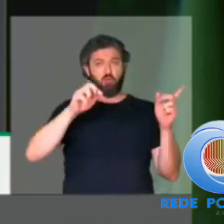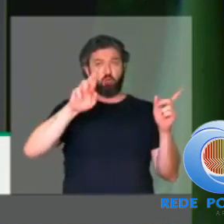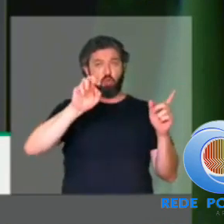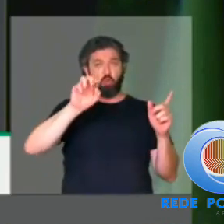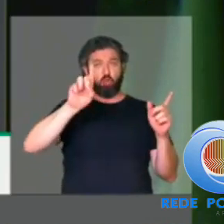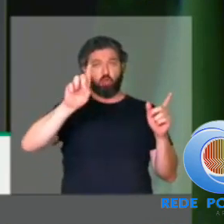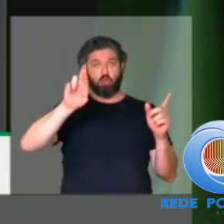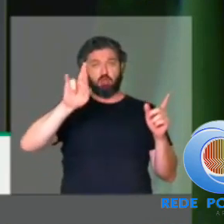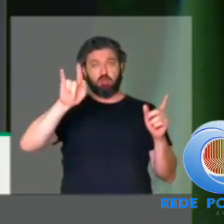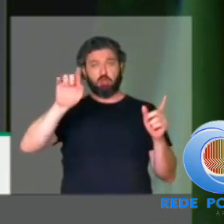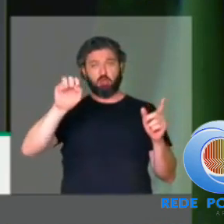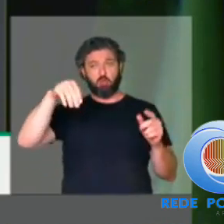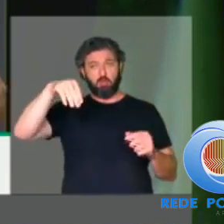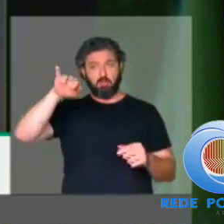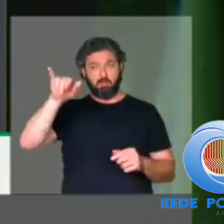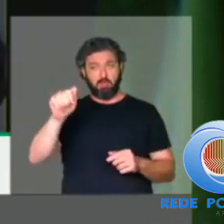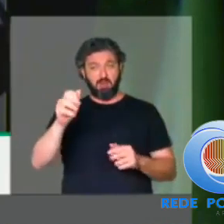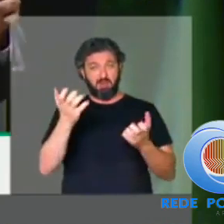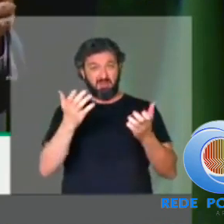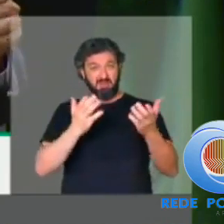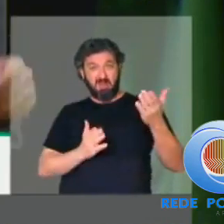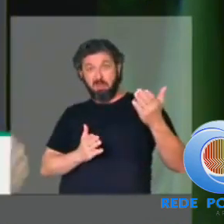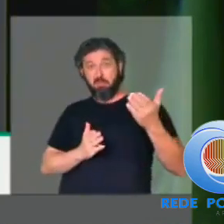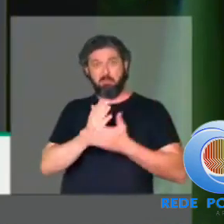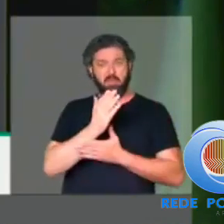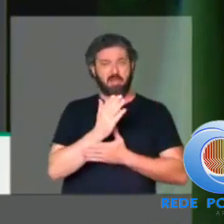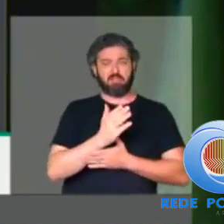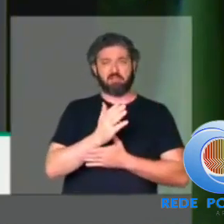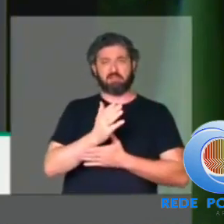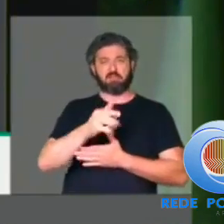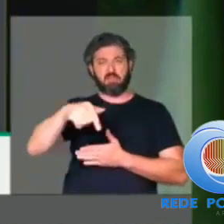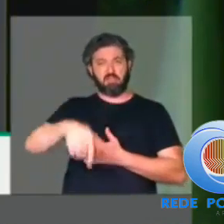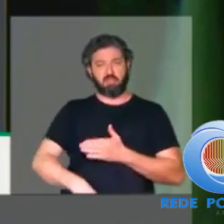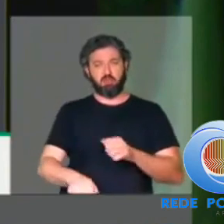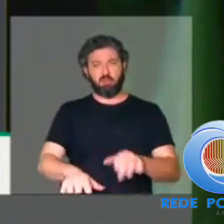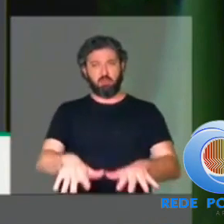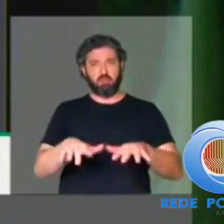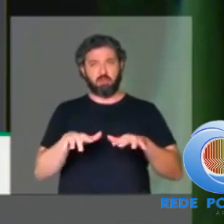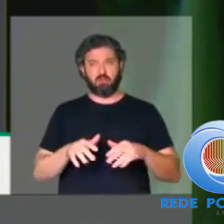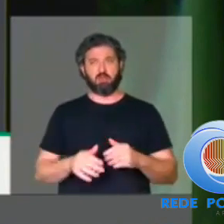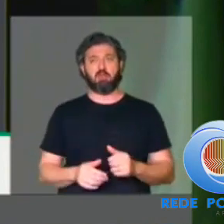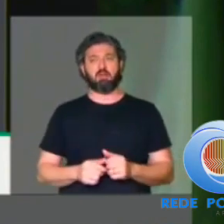Maia querem aprovar nesse plenário,